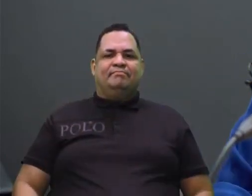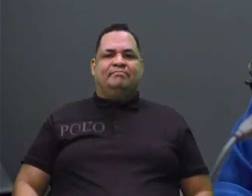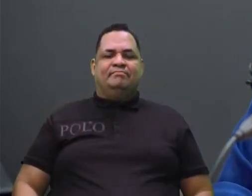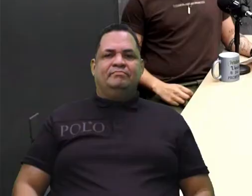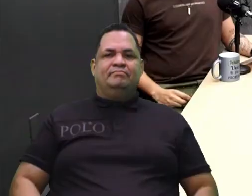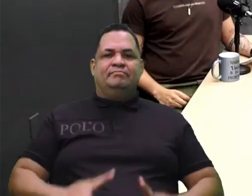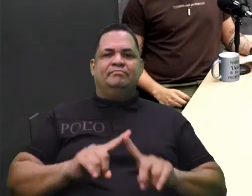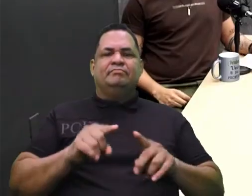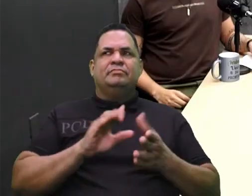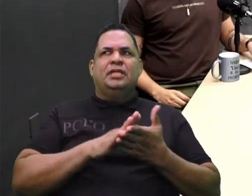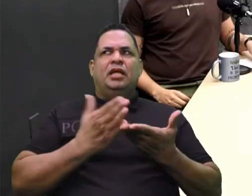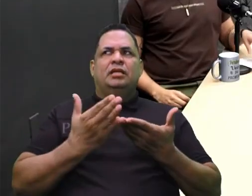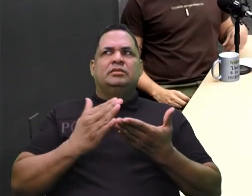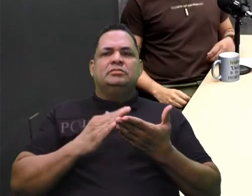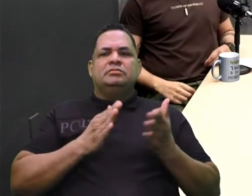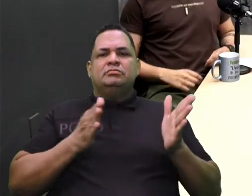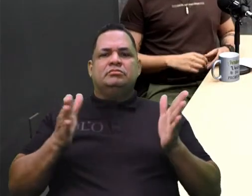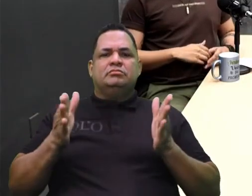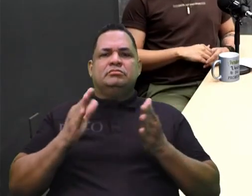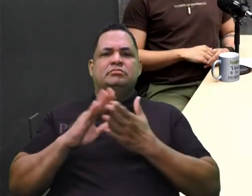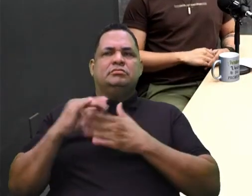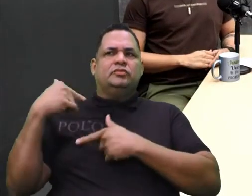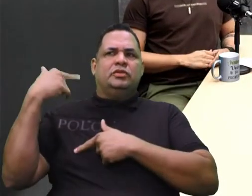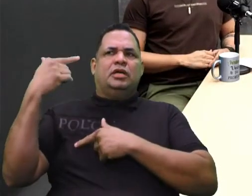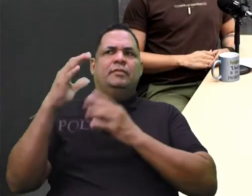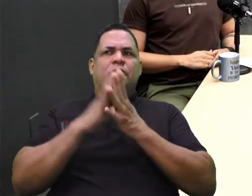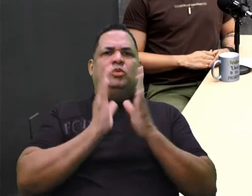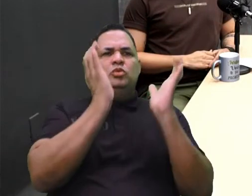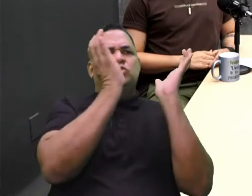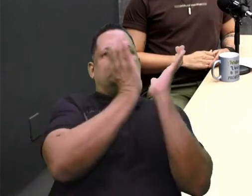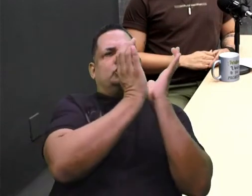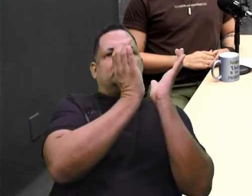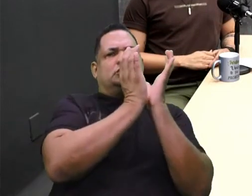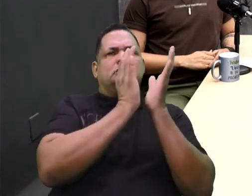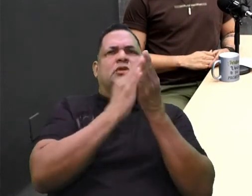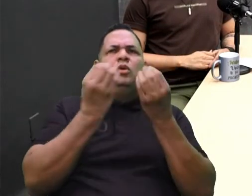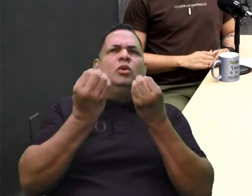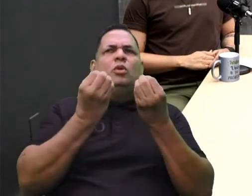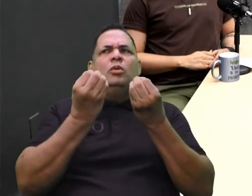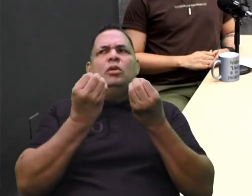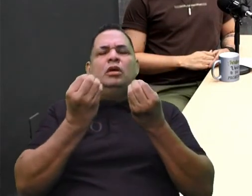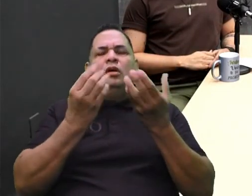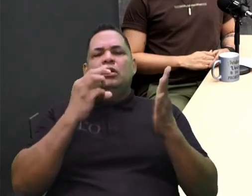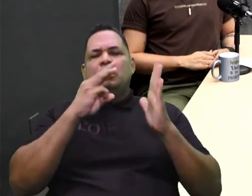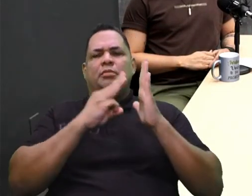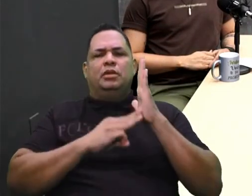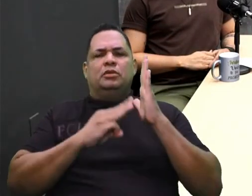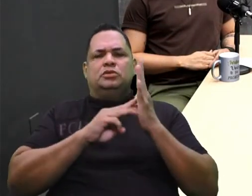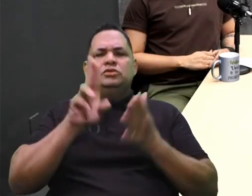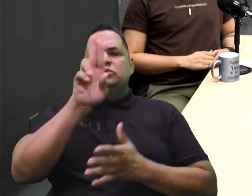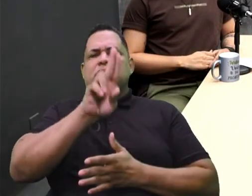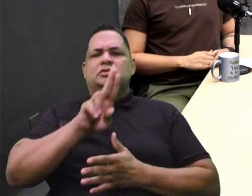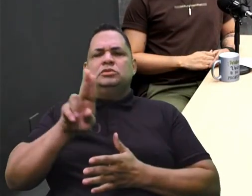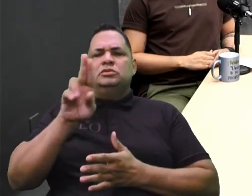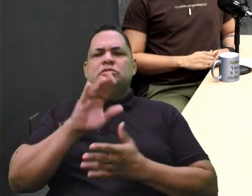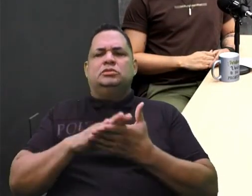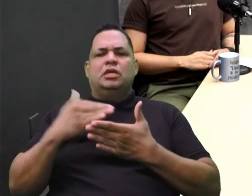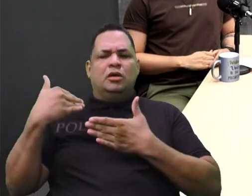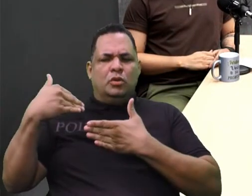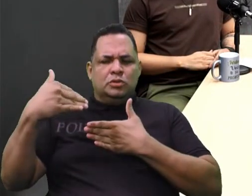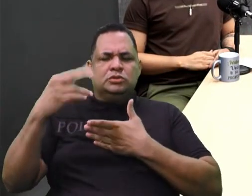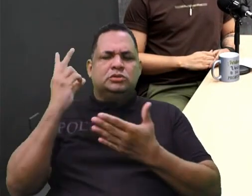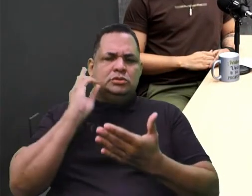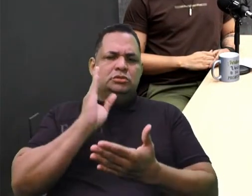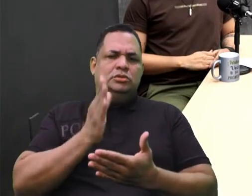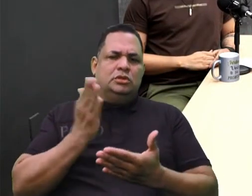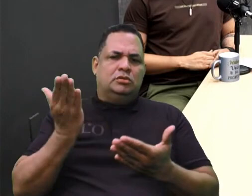Mas nessa época que tu foste pro SENE, né, pro Centro de Ensino Especial, que metodologia, já tinha uma metodologia, né, em andamento,